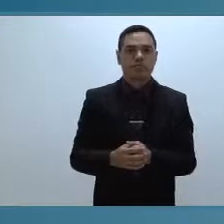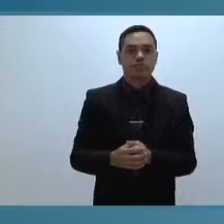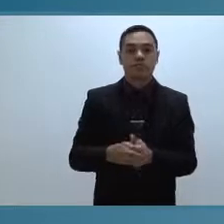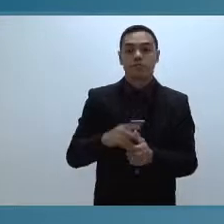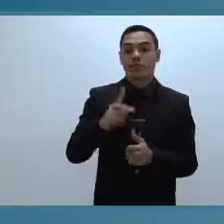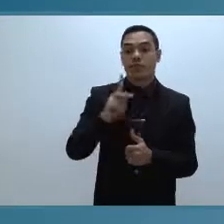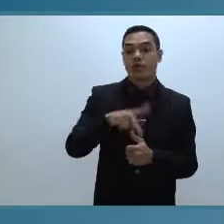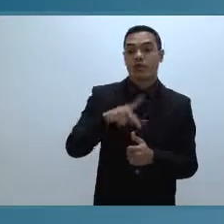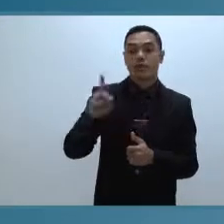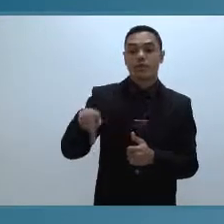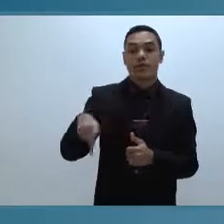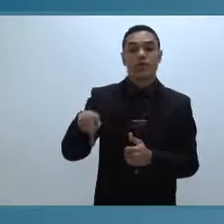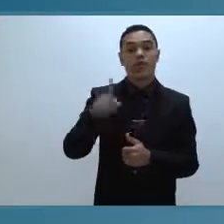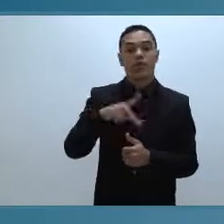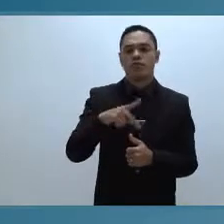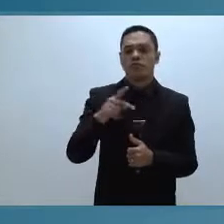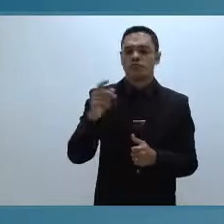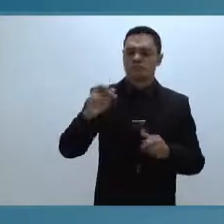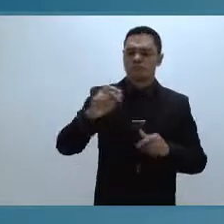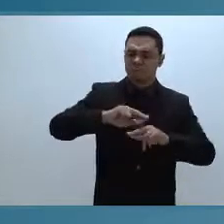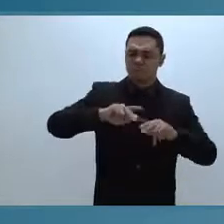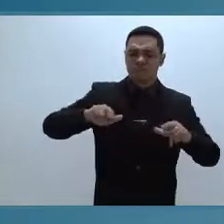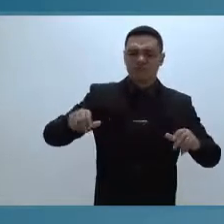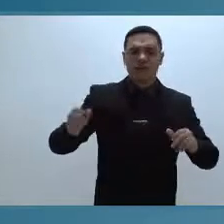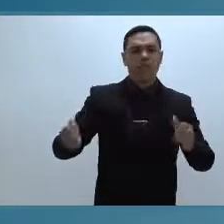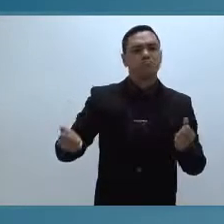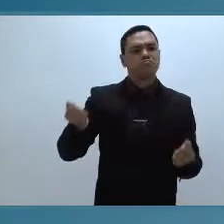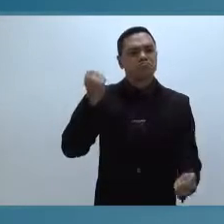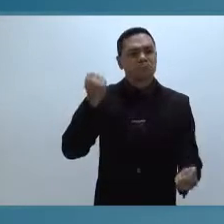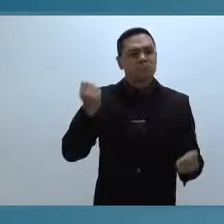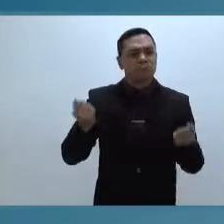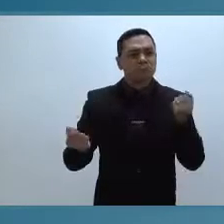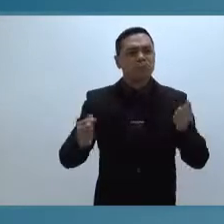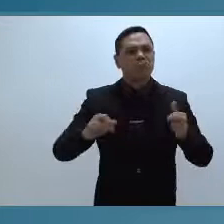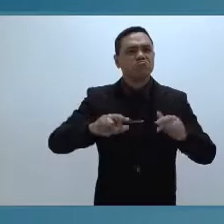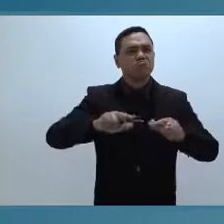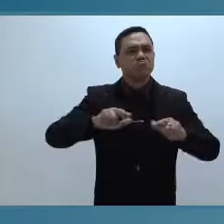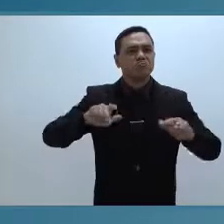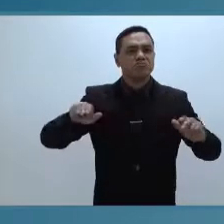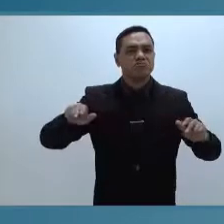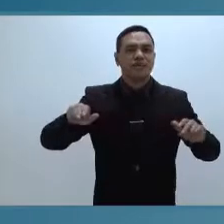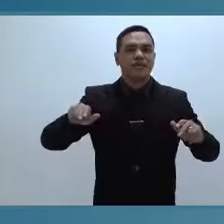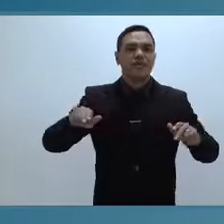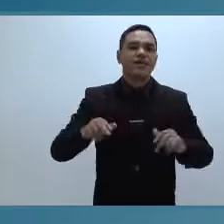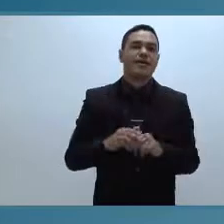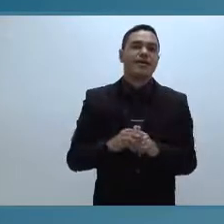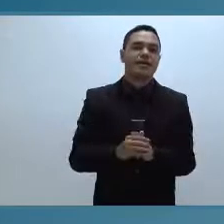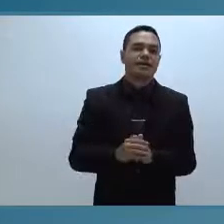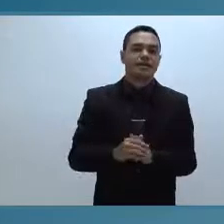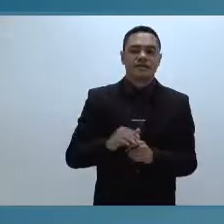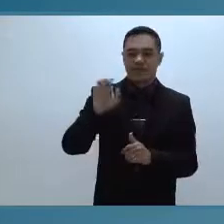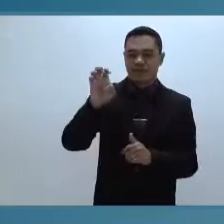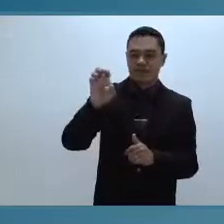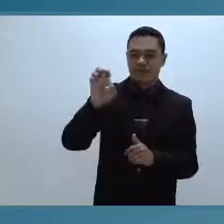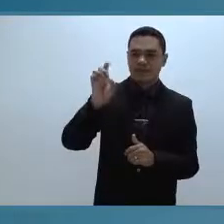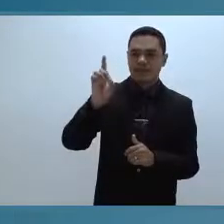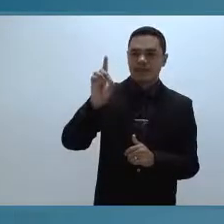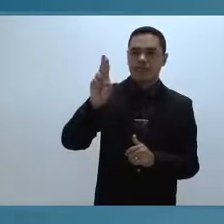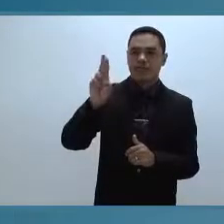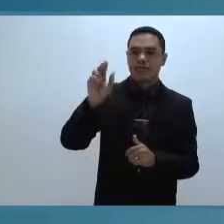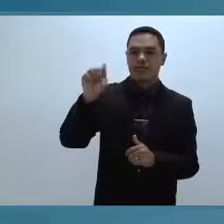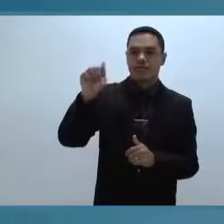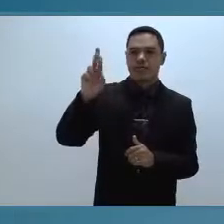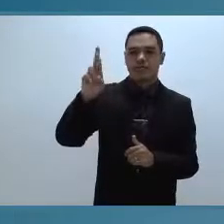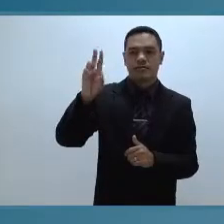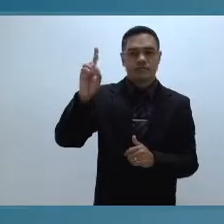do TJ Pará. Das 10h30 às 13 horas, liberação miofascial,